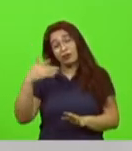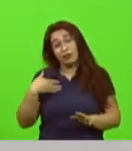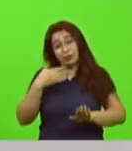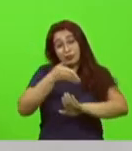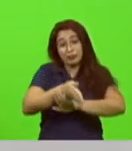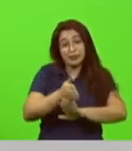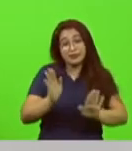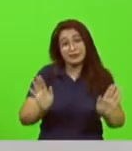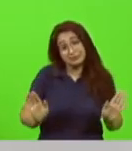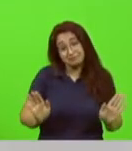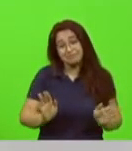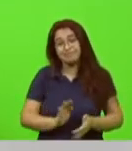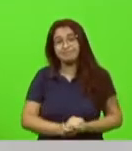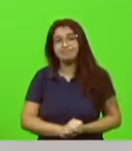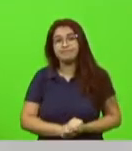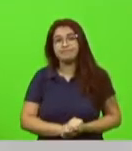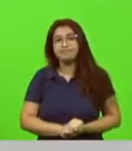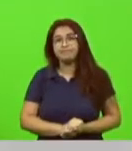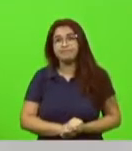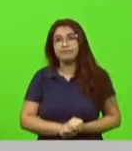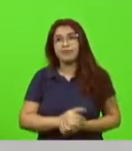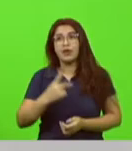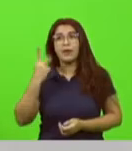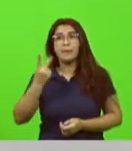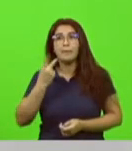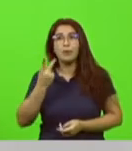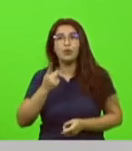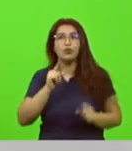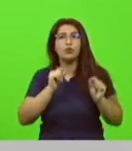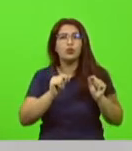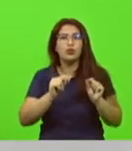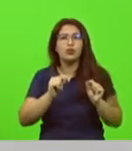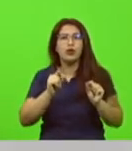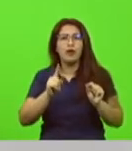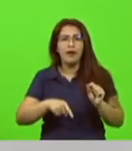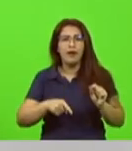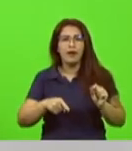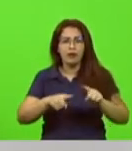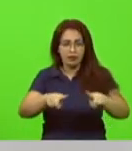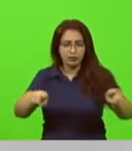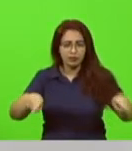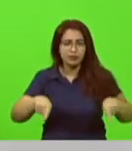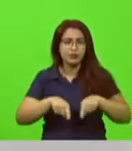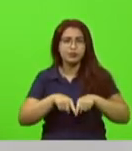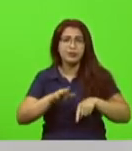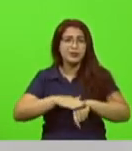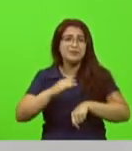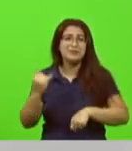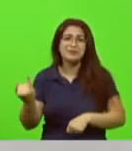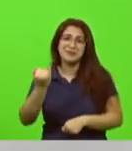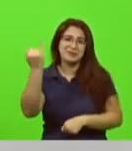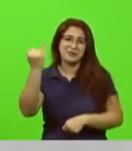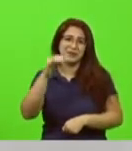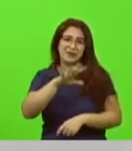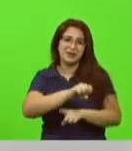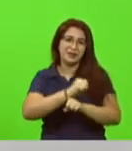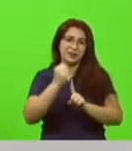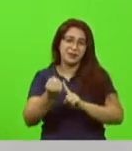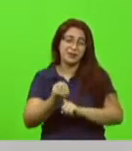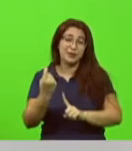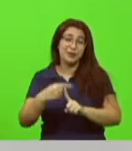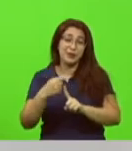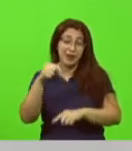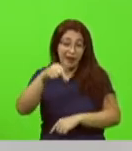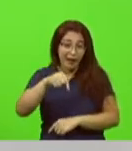sempre digo que a política é o espaço mais importante que nós temos na sociedade, porque é aqui, na política, que se